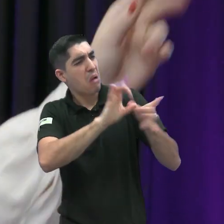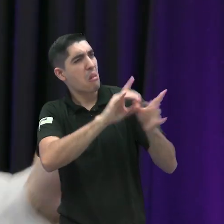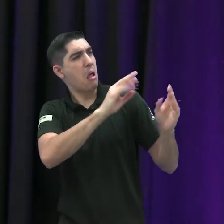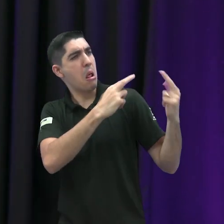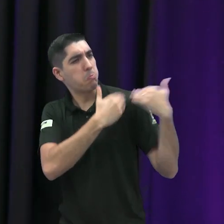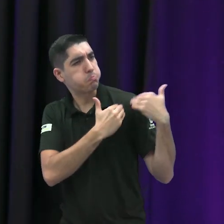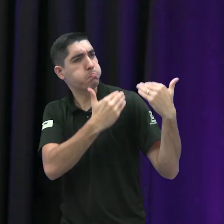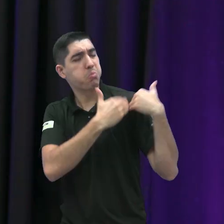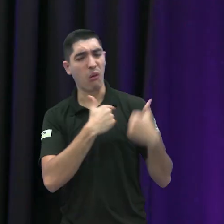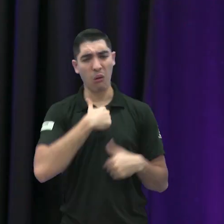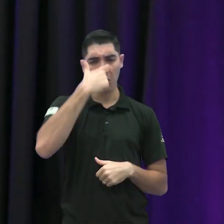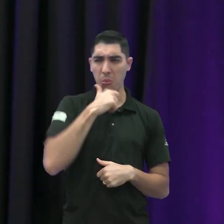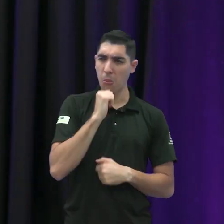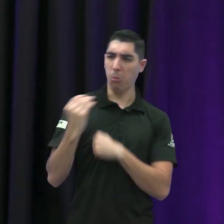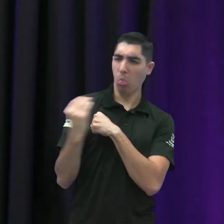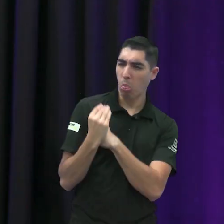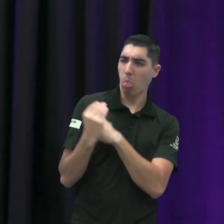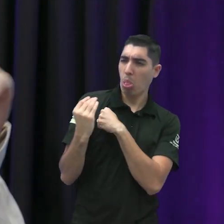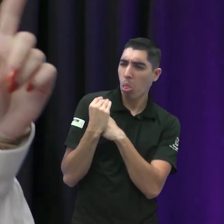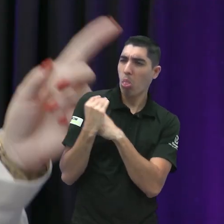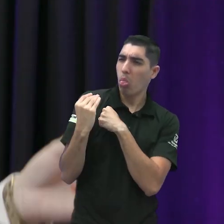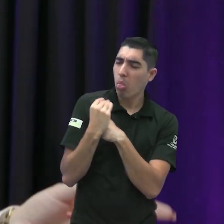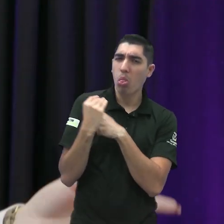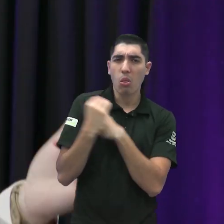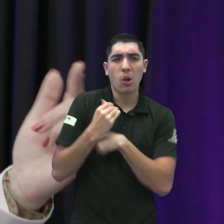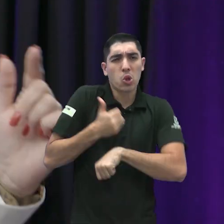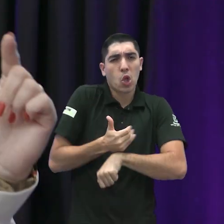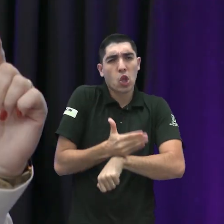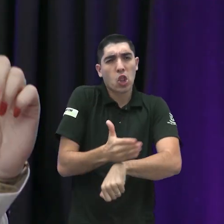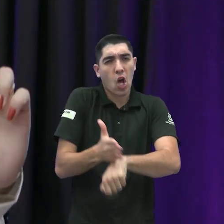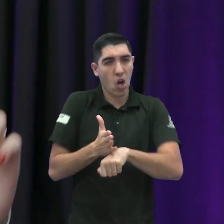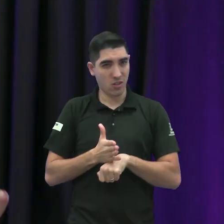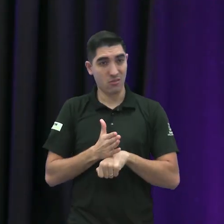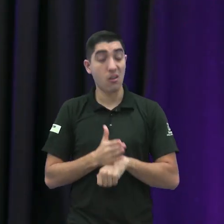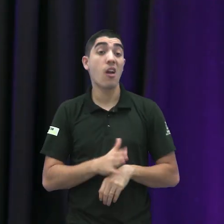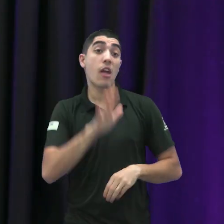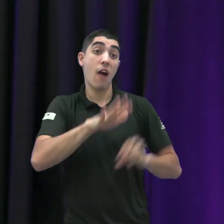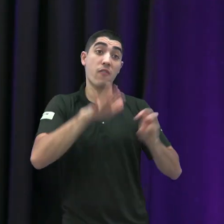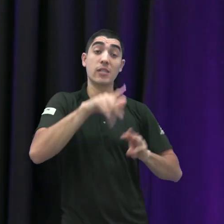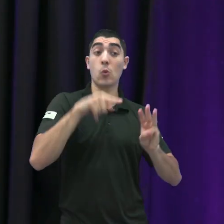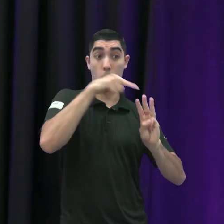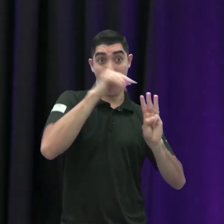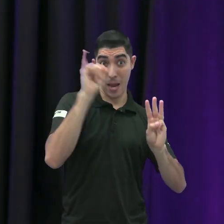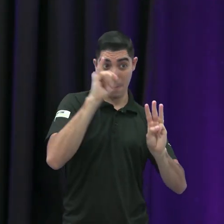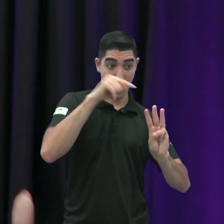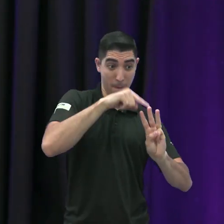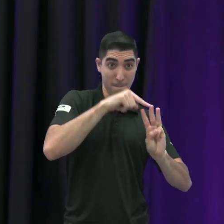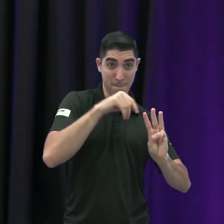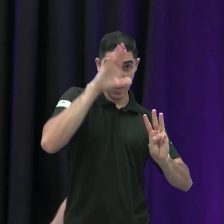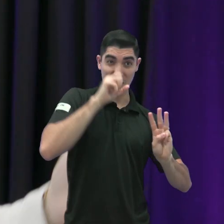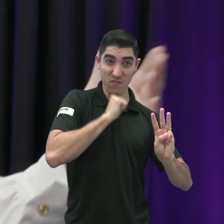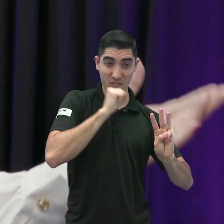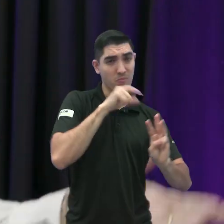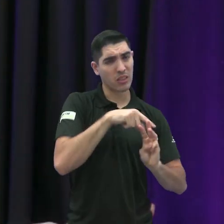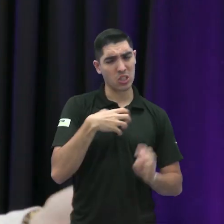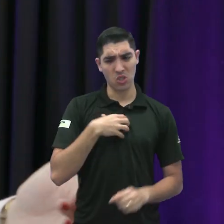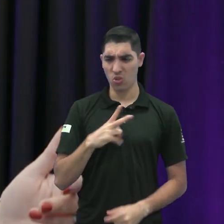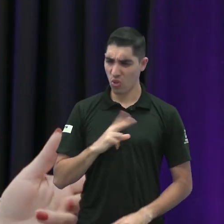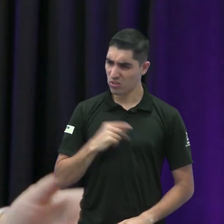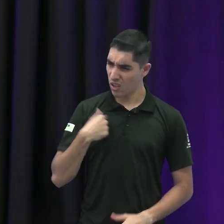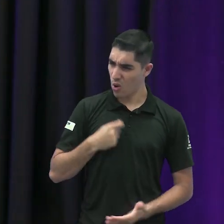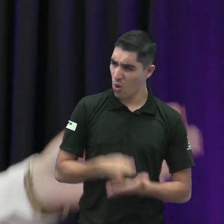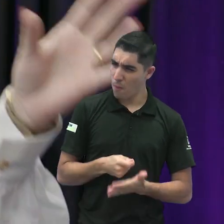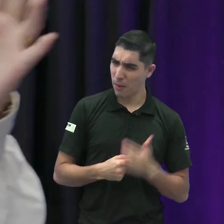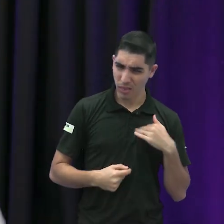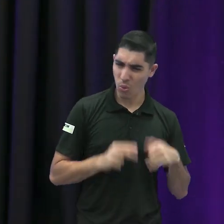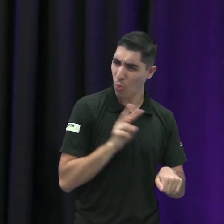mais velho, e por outro lado também o mais velho se sente não super protegido, mas super cobrado de uma função que nem é dele,